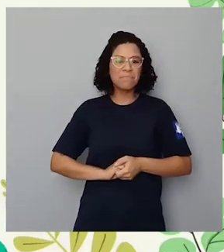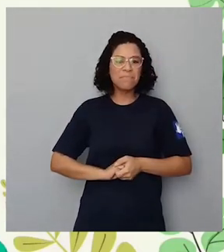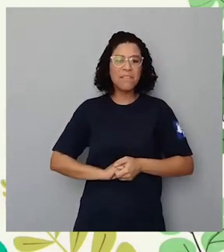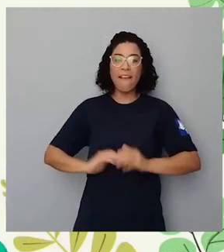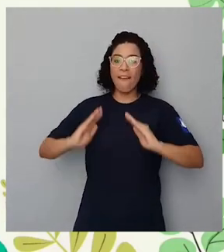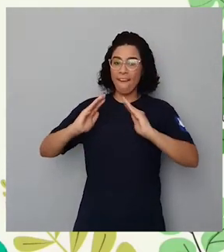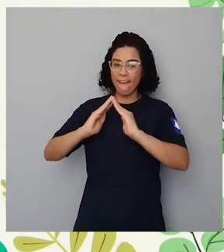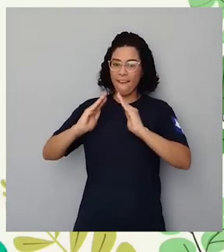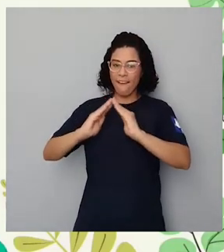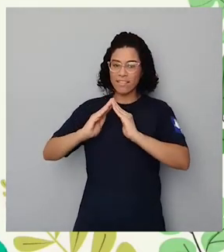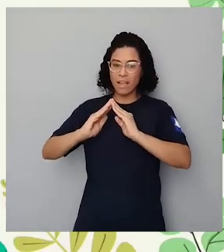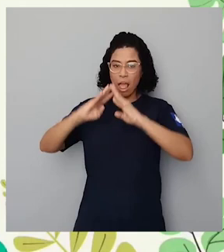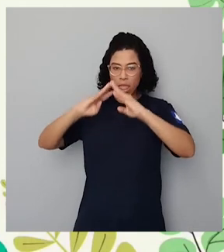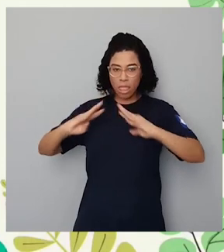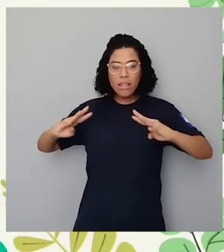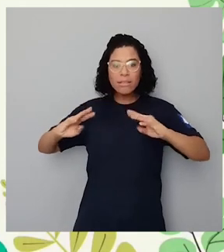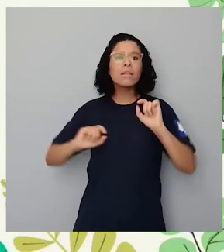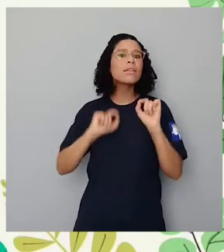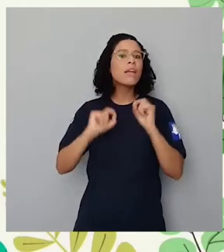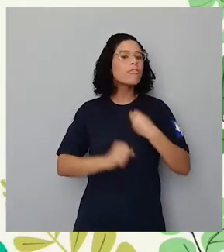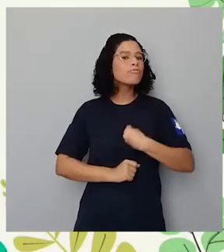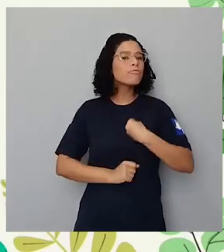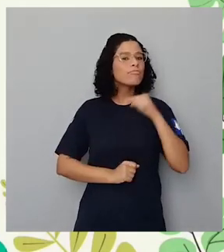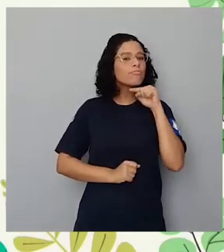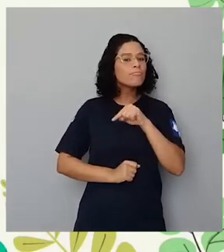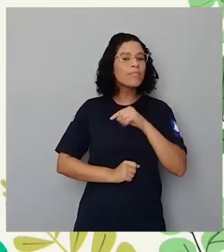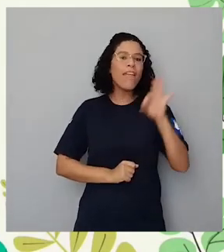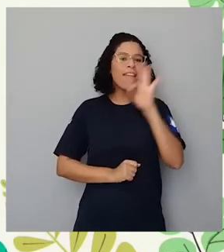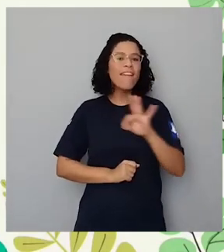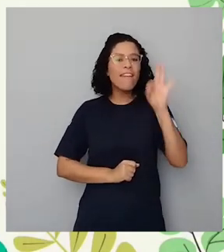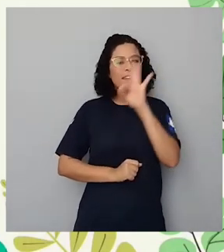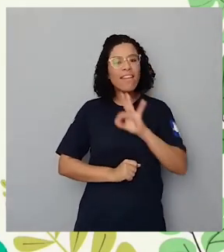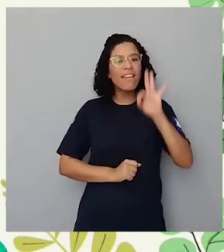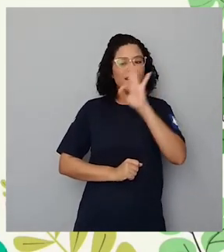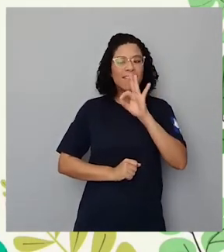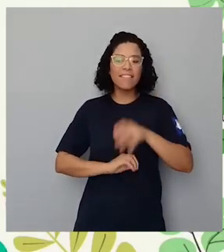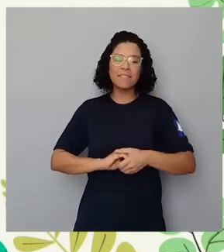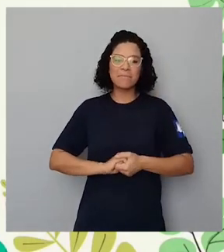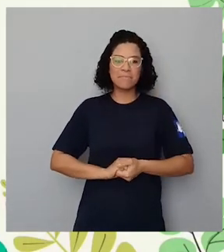Essa casa é de telha. Quem mora nela é a abelha.